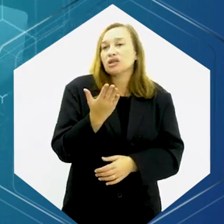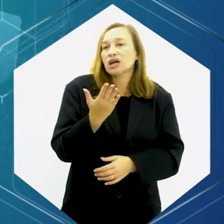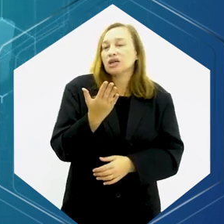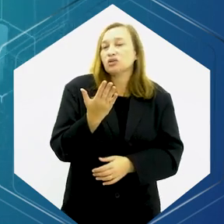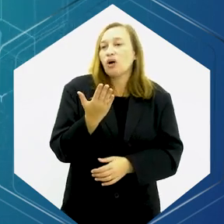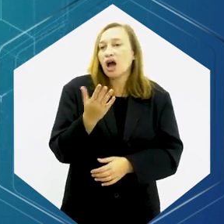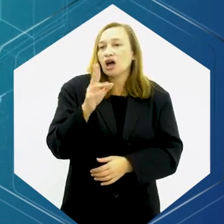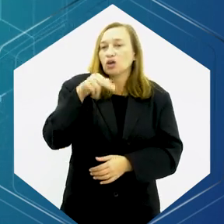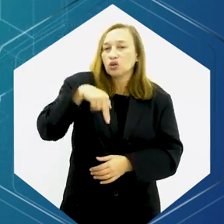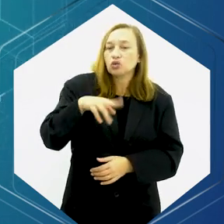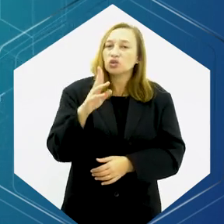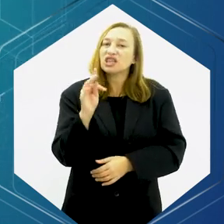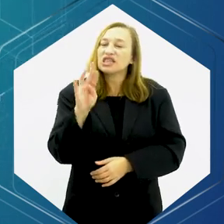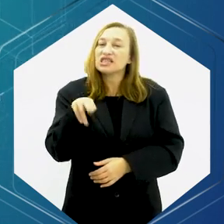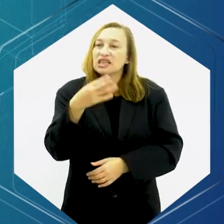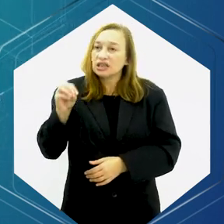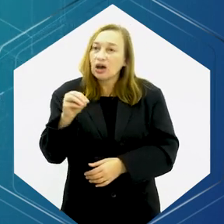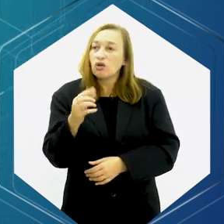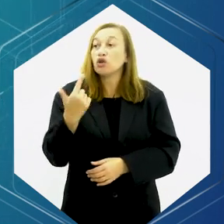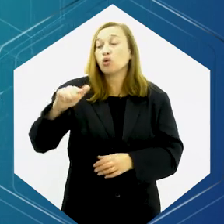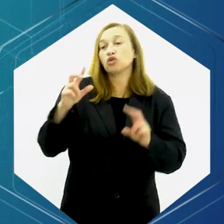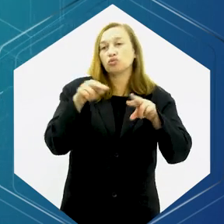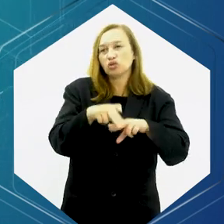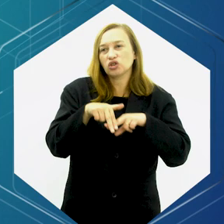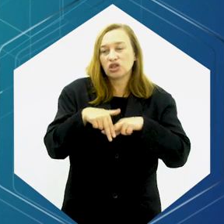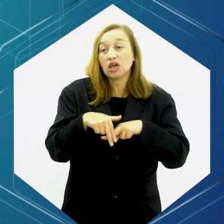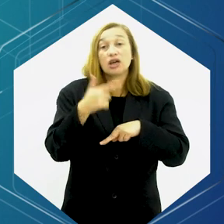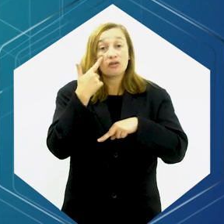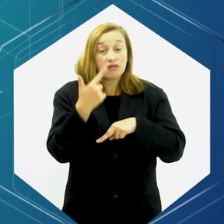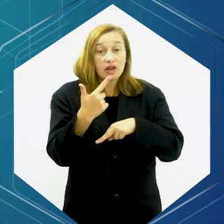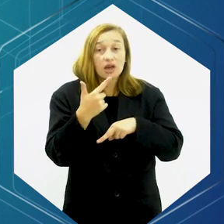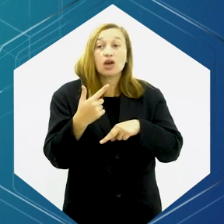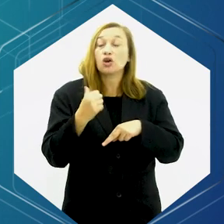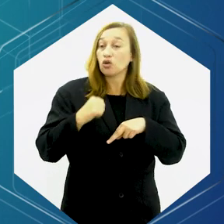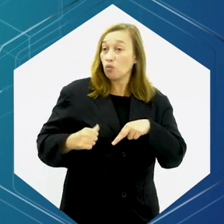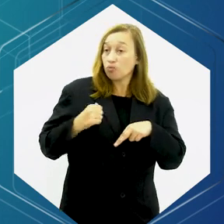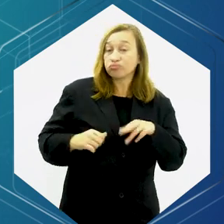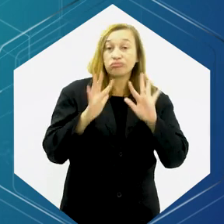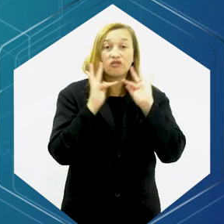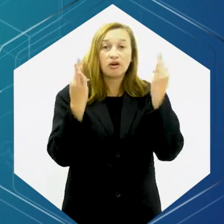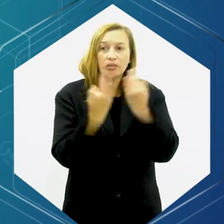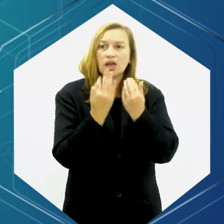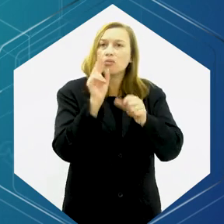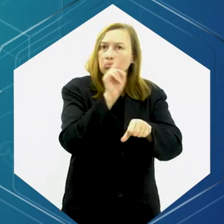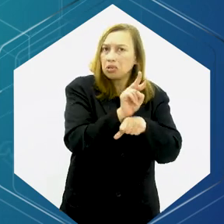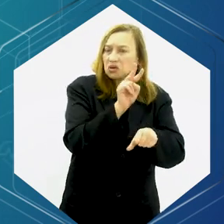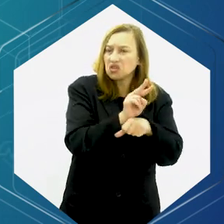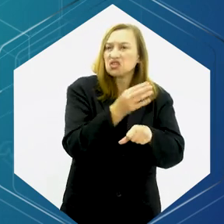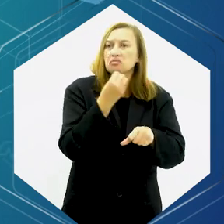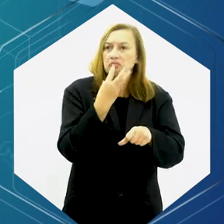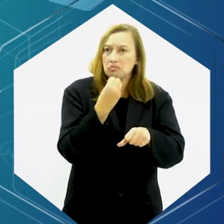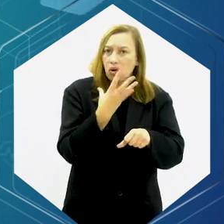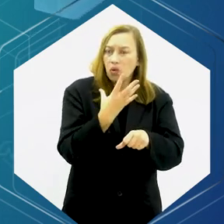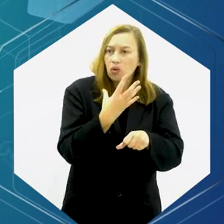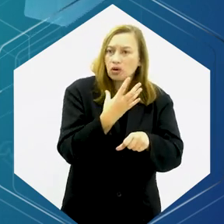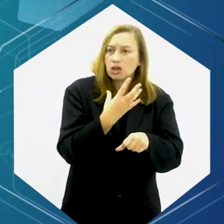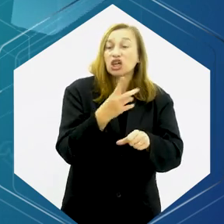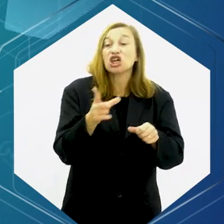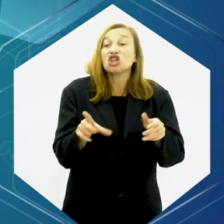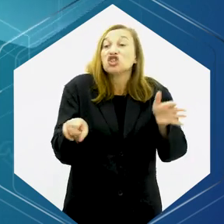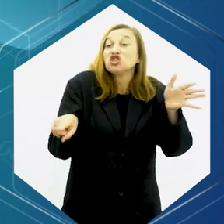mas em outros vários outros desfechos então a gente já constatou né que o bolsa família ele é um fator de proteção né